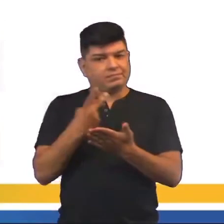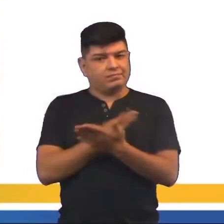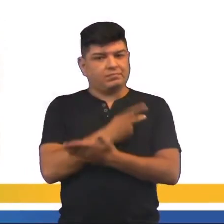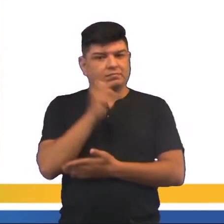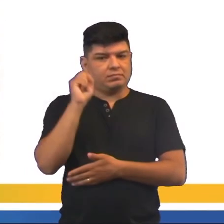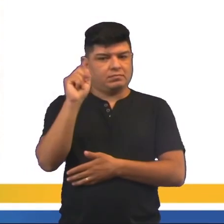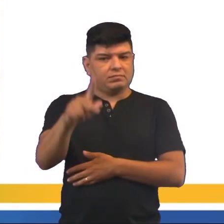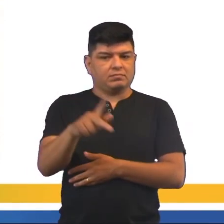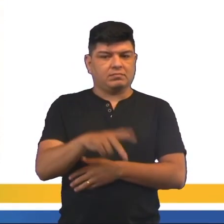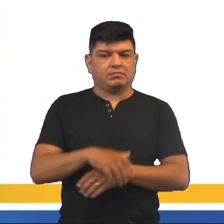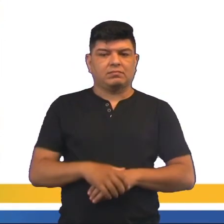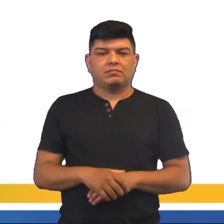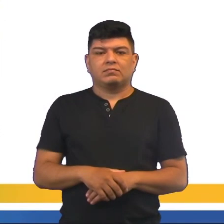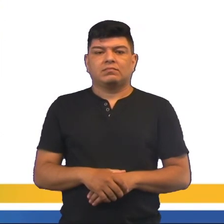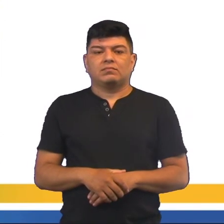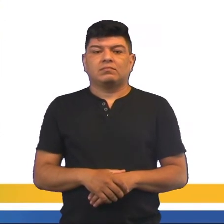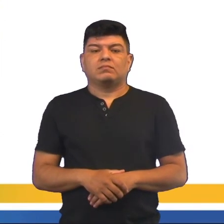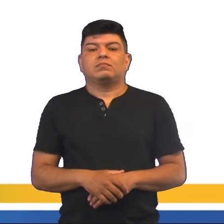incorreta.